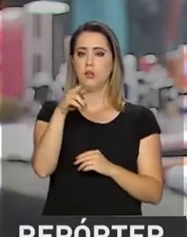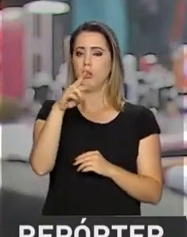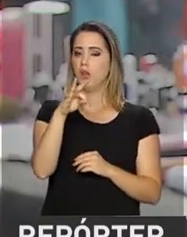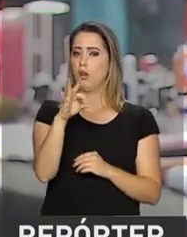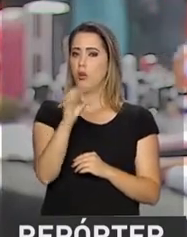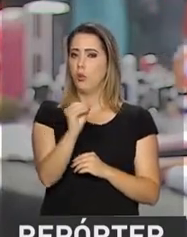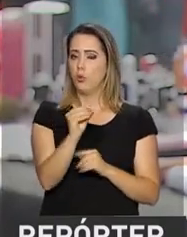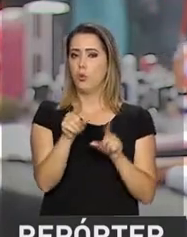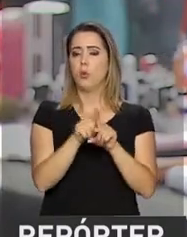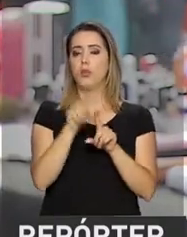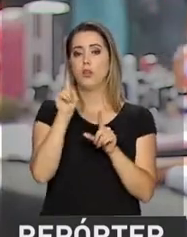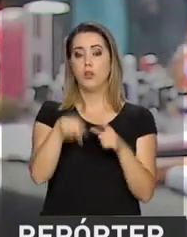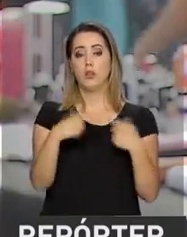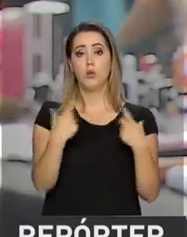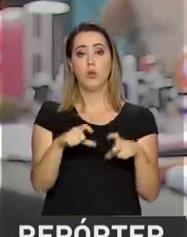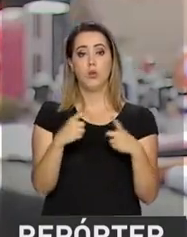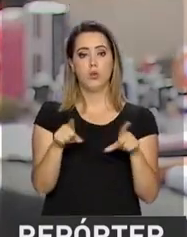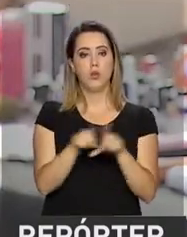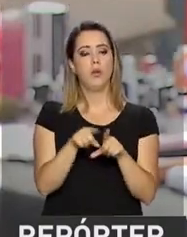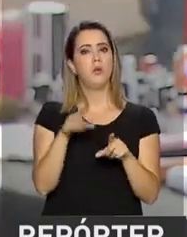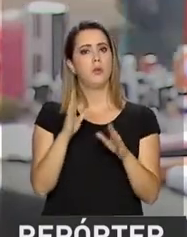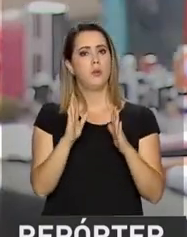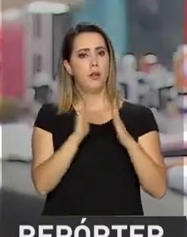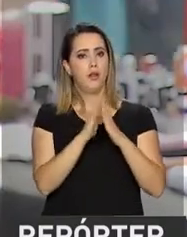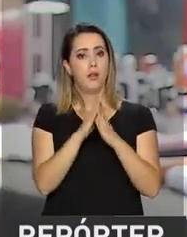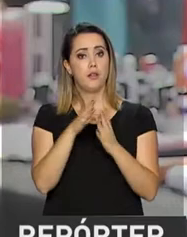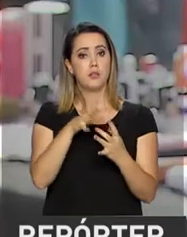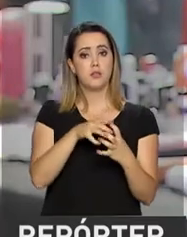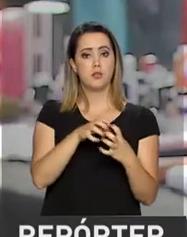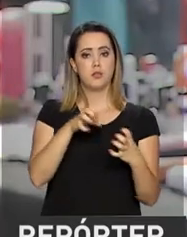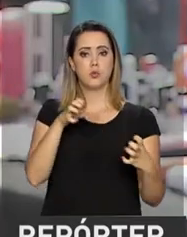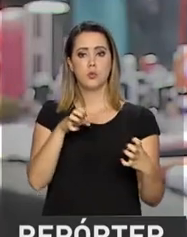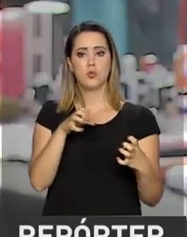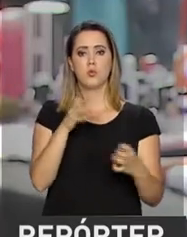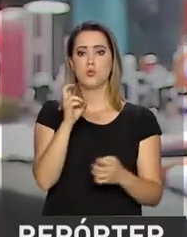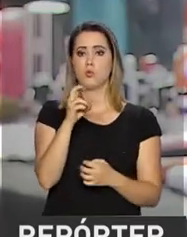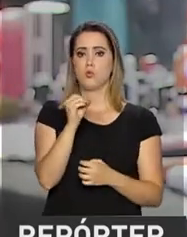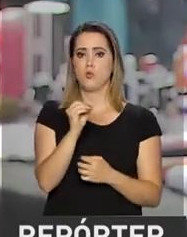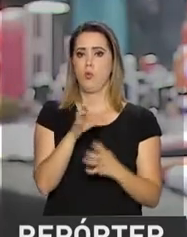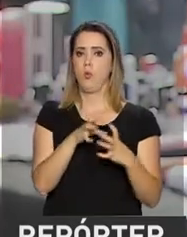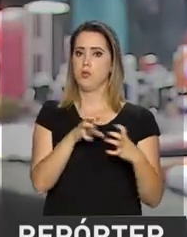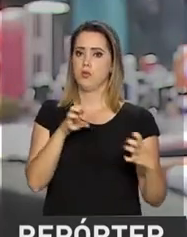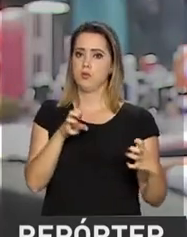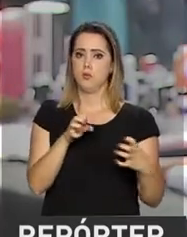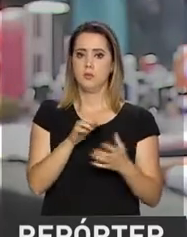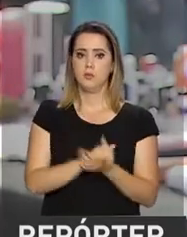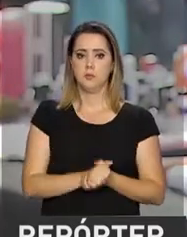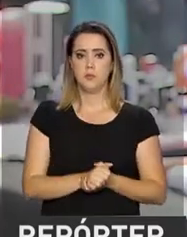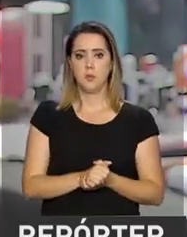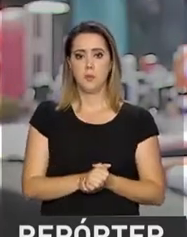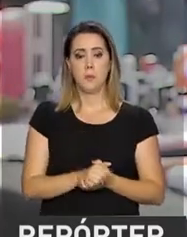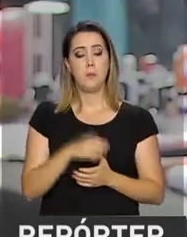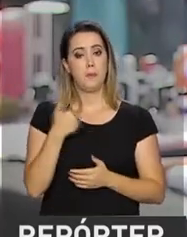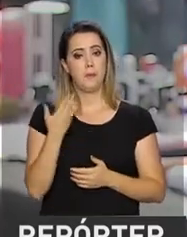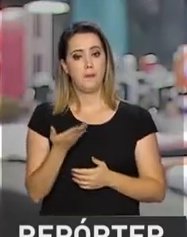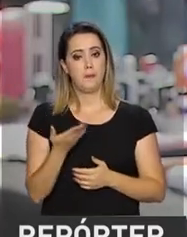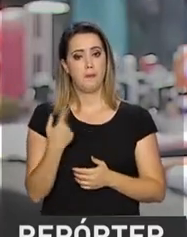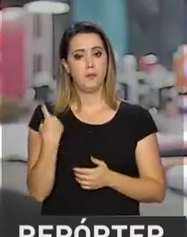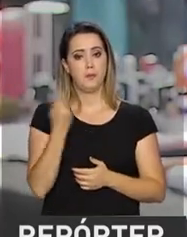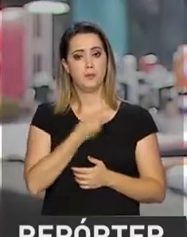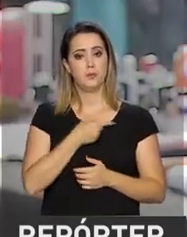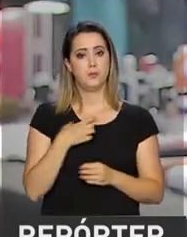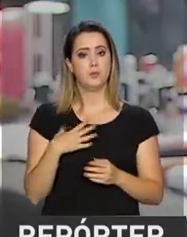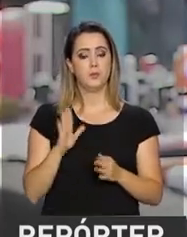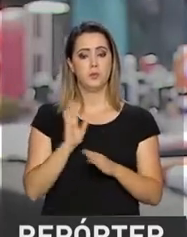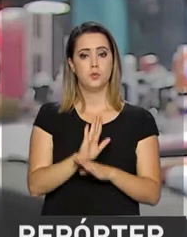como abrigo lar são josé que tem 50 velinhas idosos entendeu então é o que